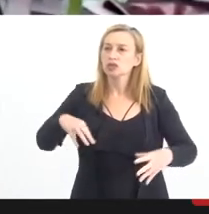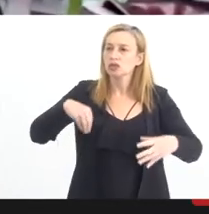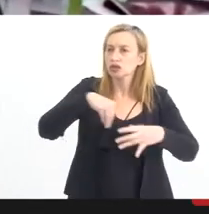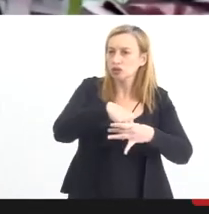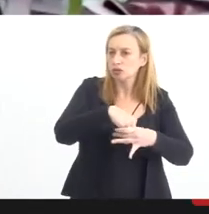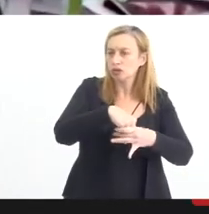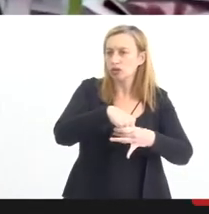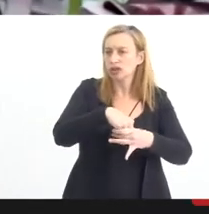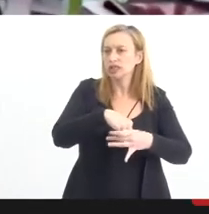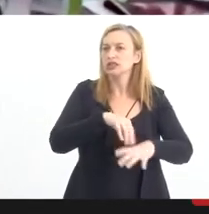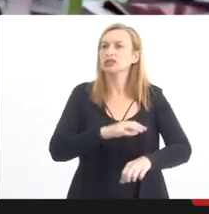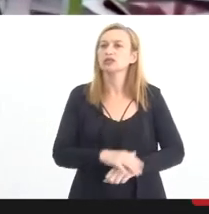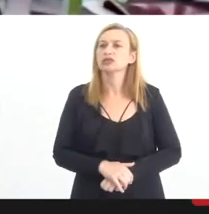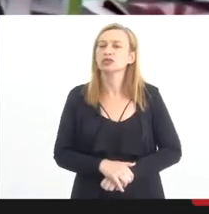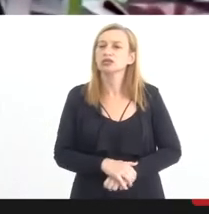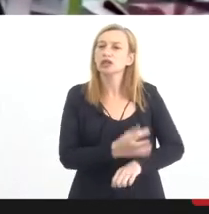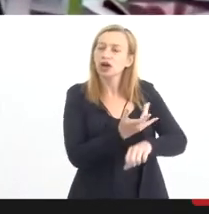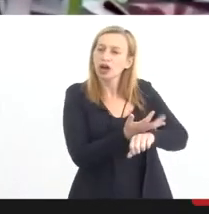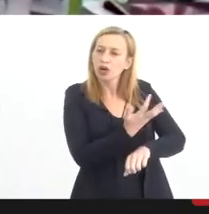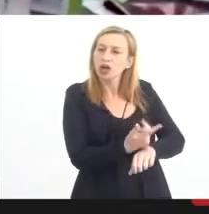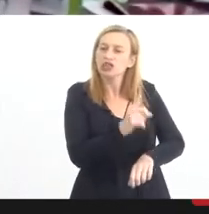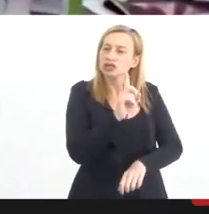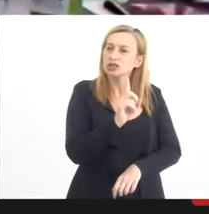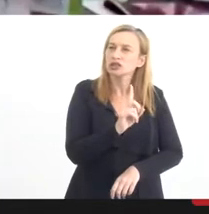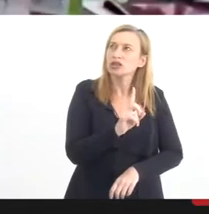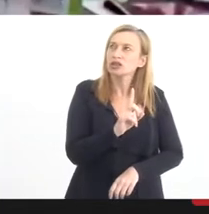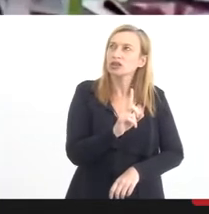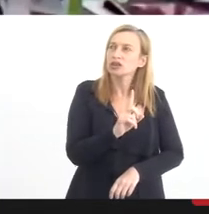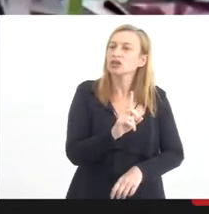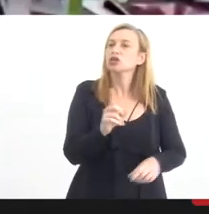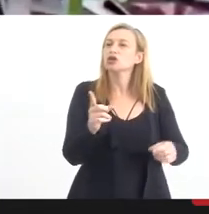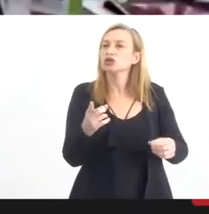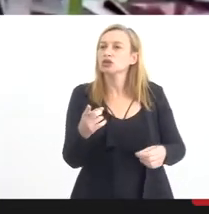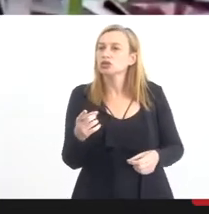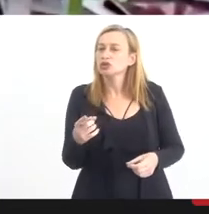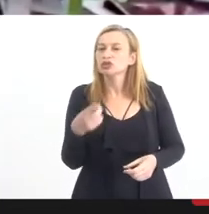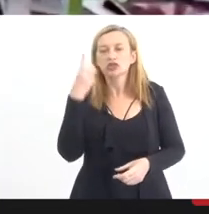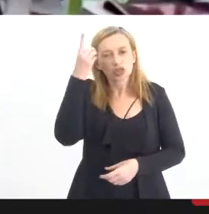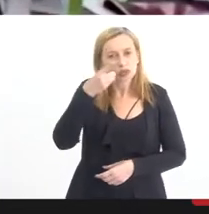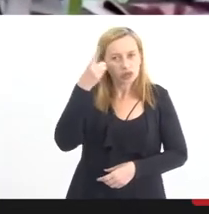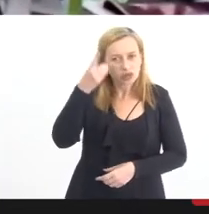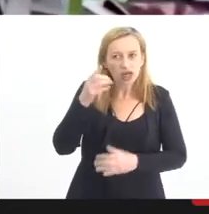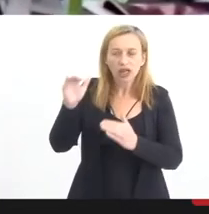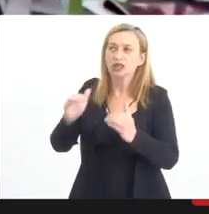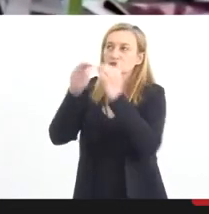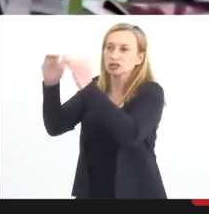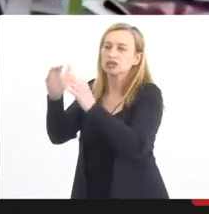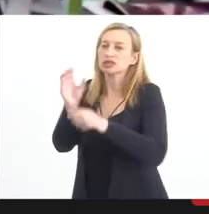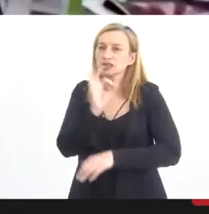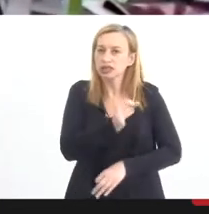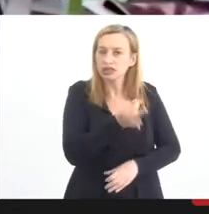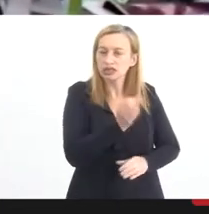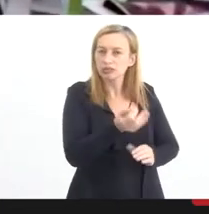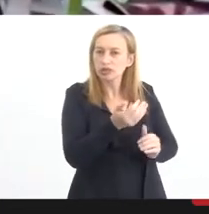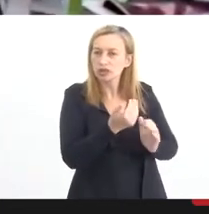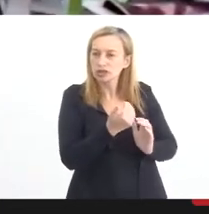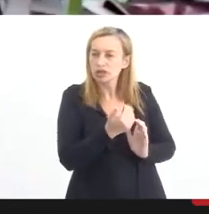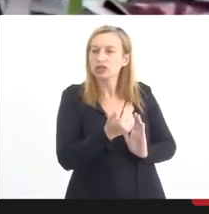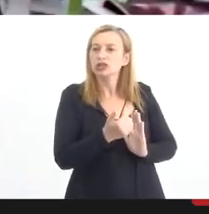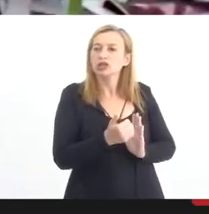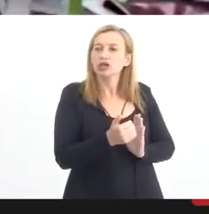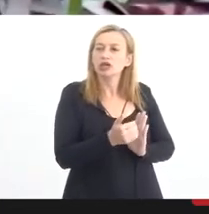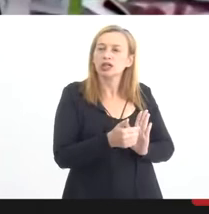incorporação à UERJ. Isso também, os nobres deputados certamente encaminharão as soluções para